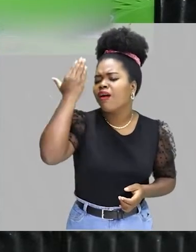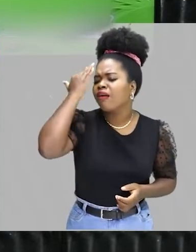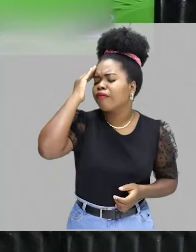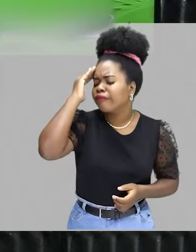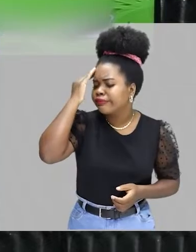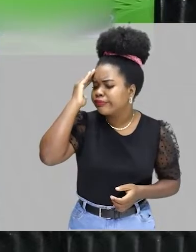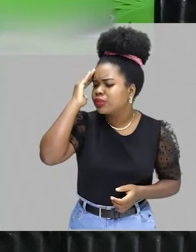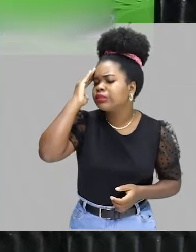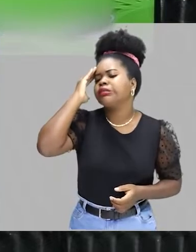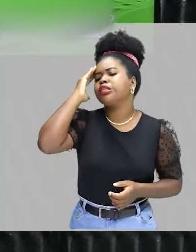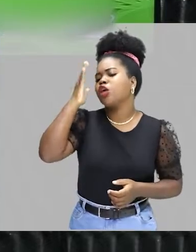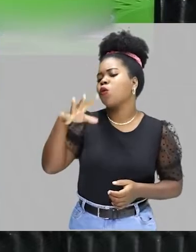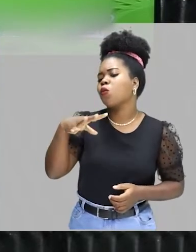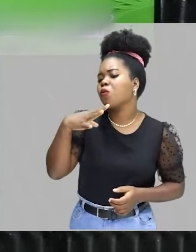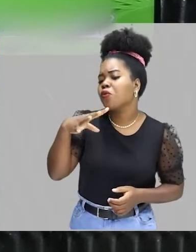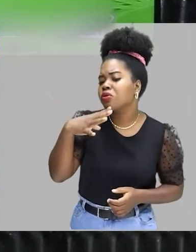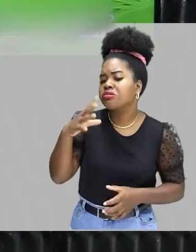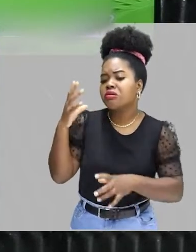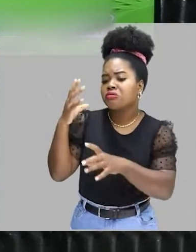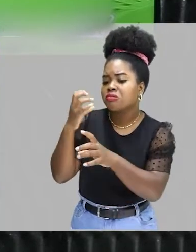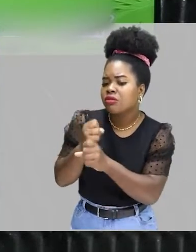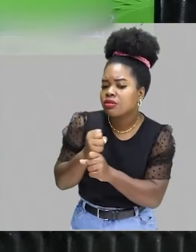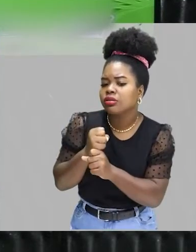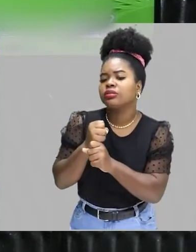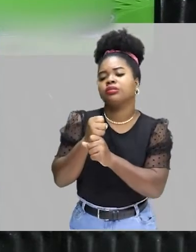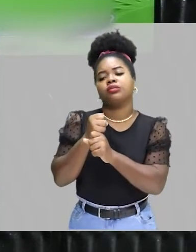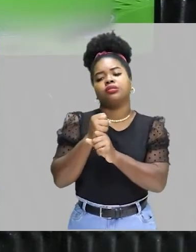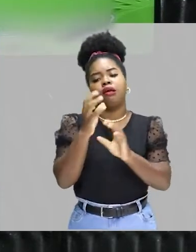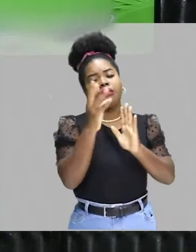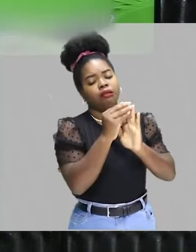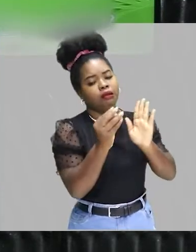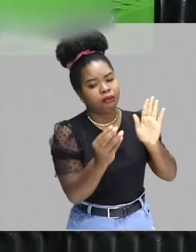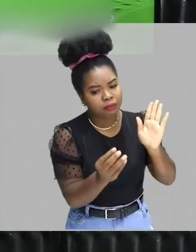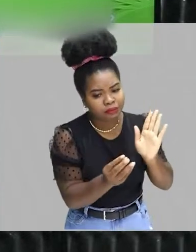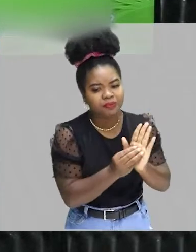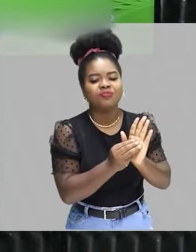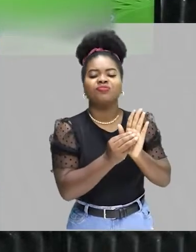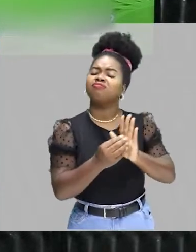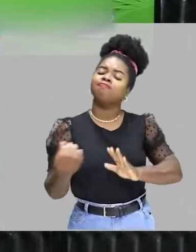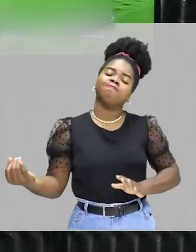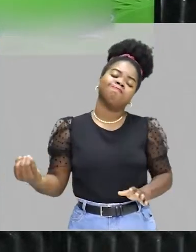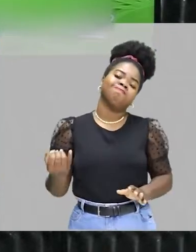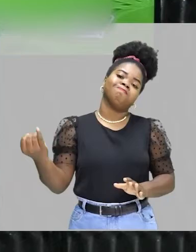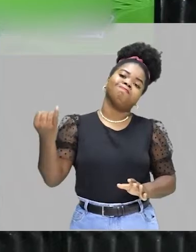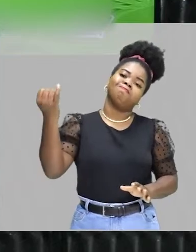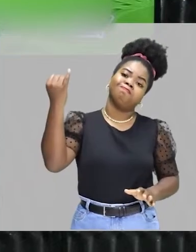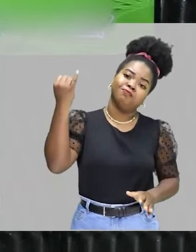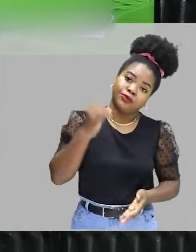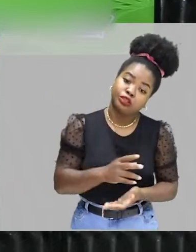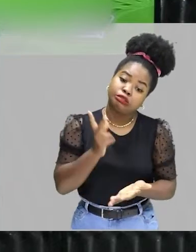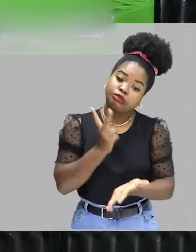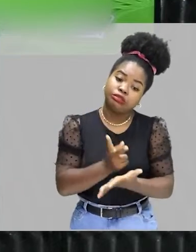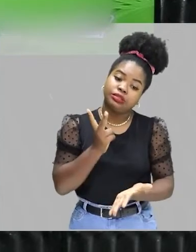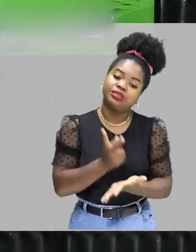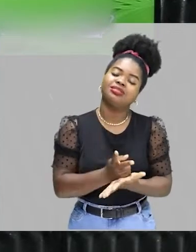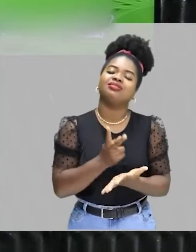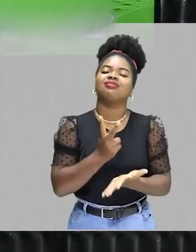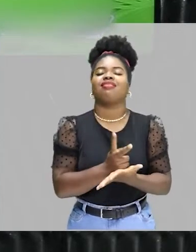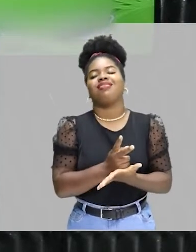entender, rever, compreender assuntos bem interessantes que sempre estão